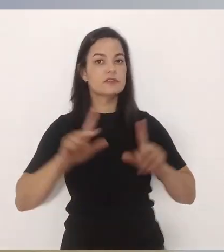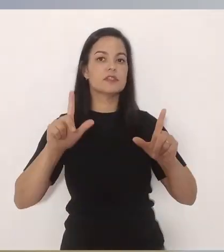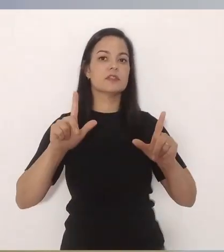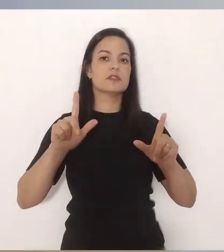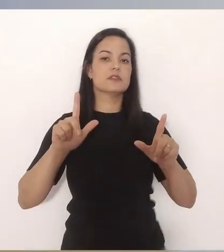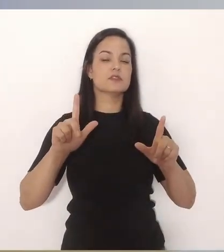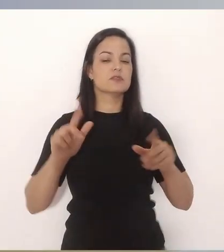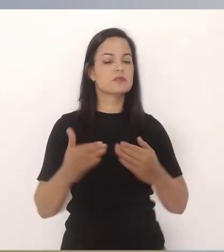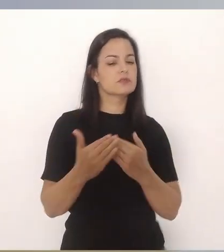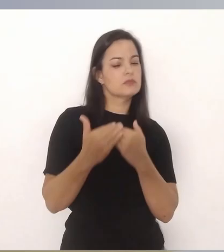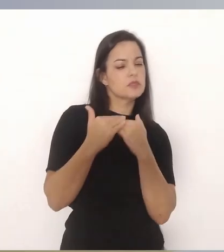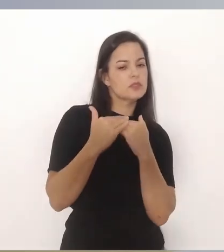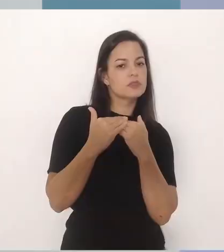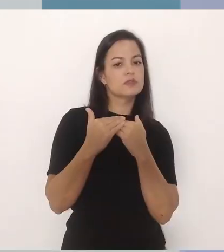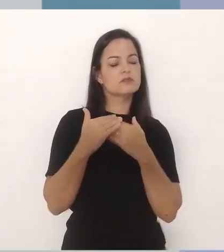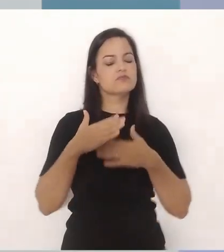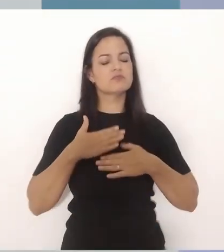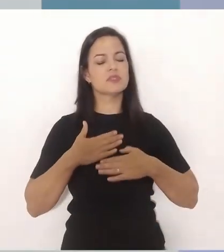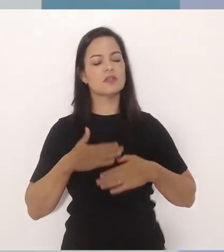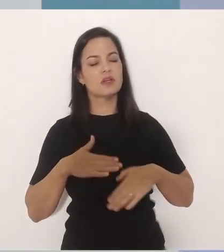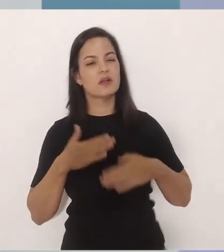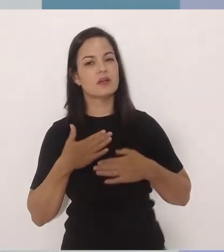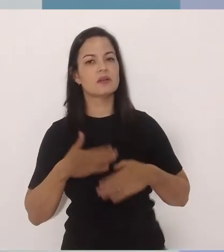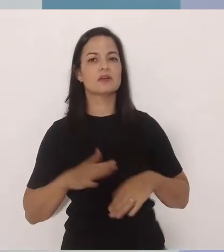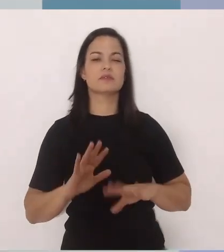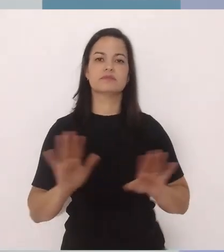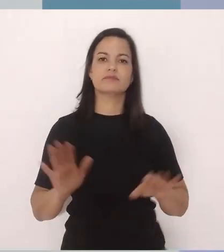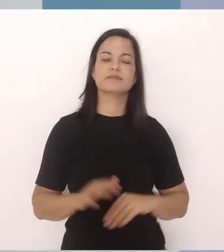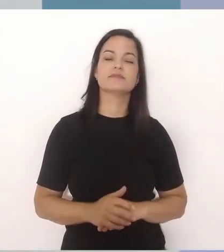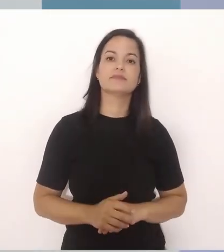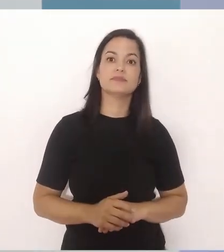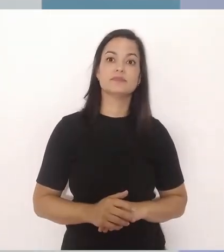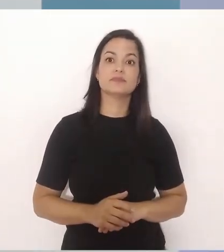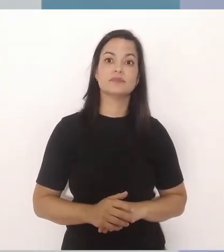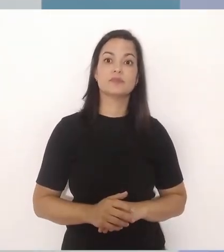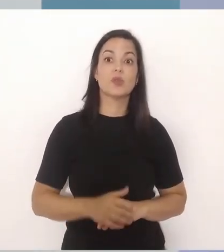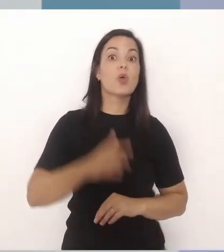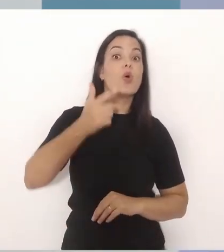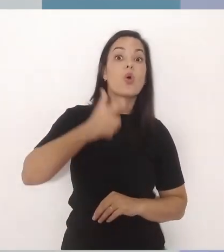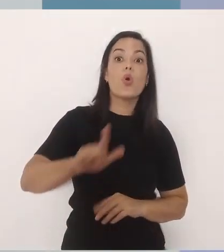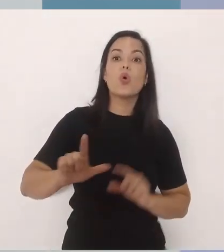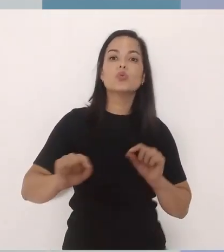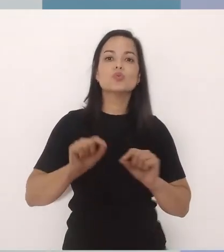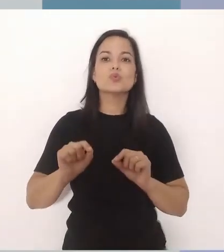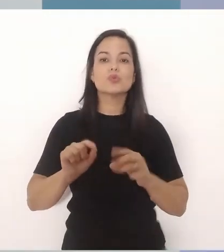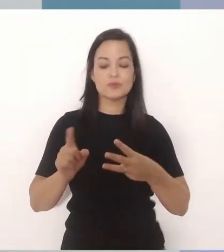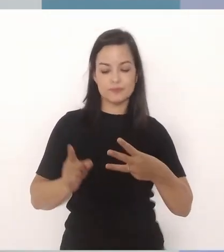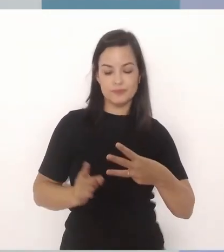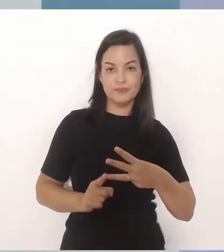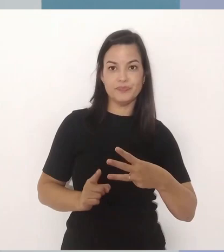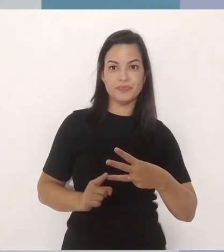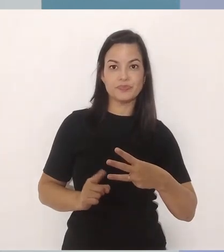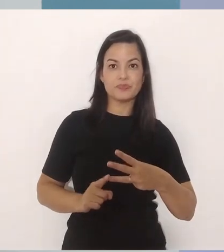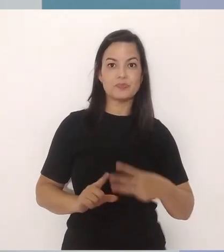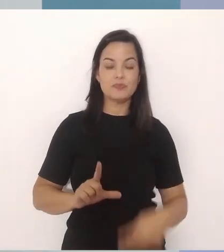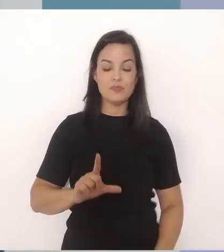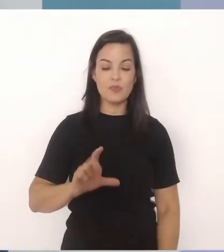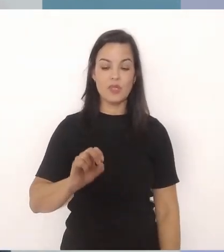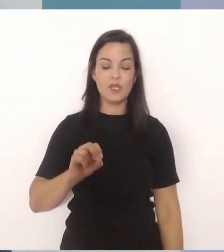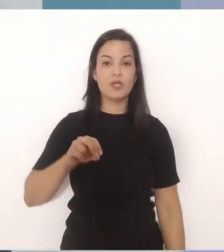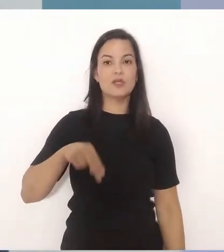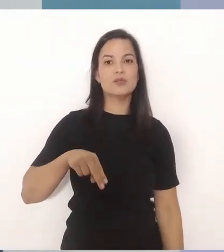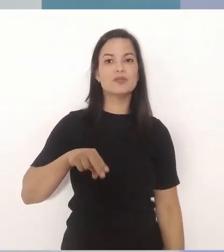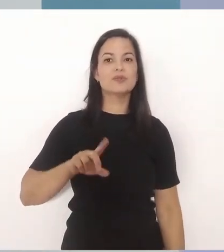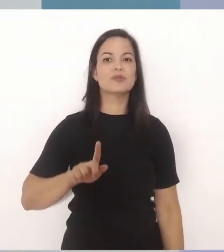toda a mansidão, com toda a calma. Próxima coisa ele diz, com longanimidade. Eu amo